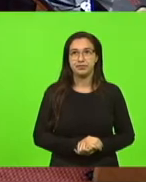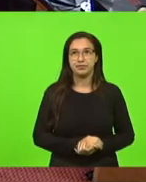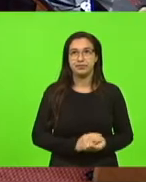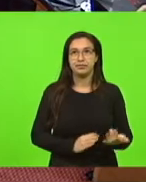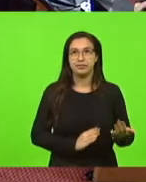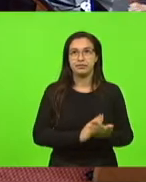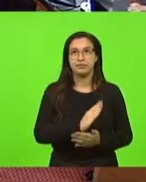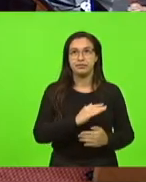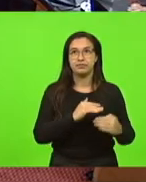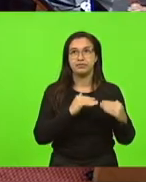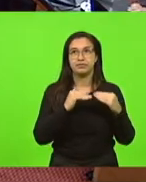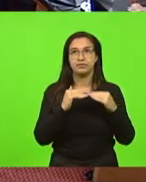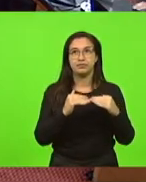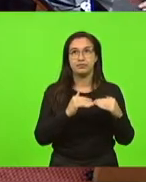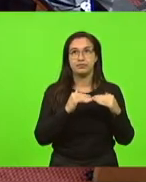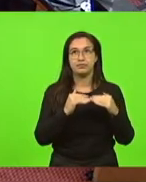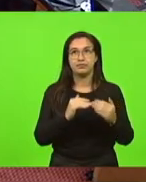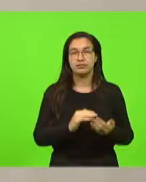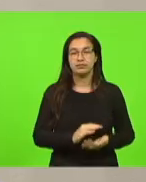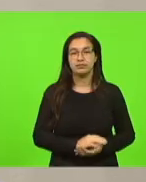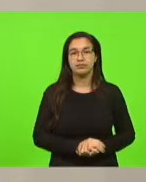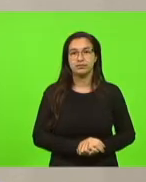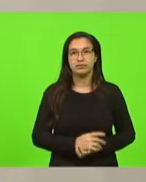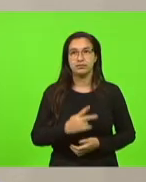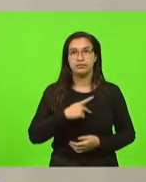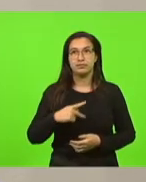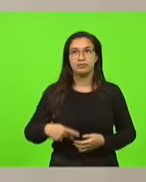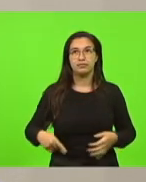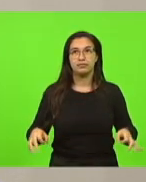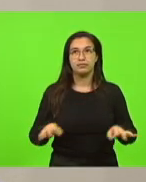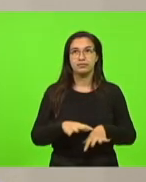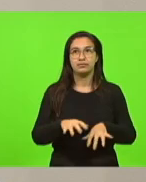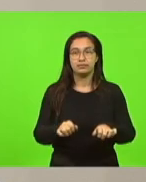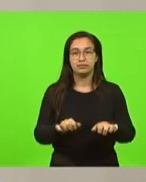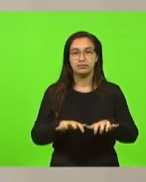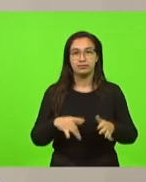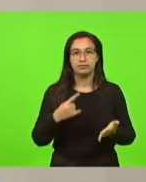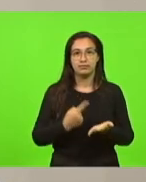Aprovado por unanimidade. Esta presidência encerra a presente sessão e convoca